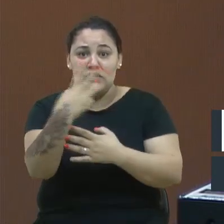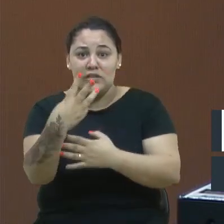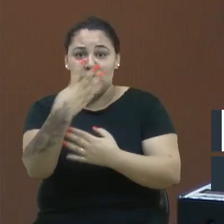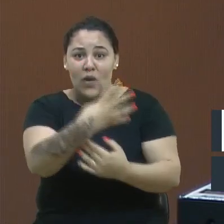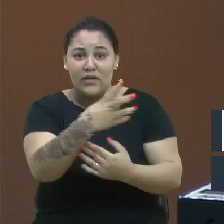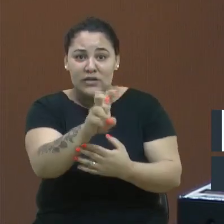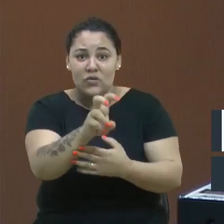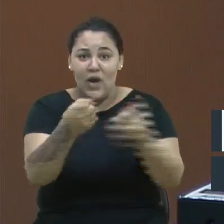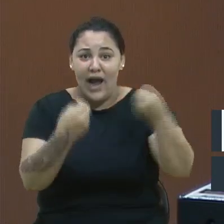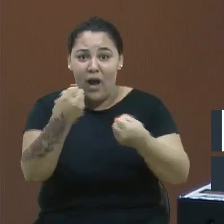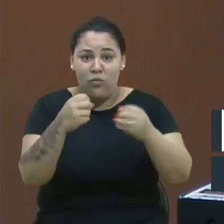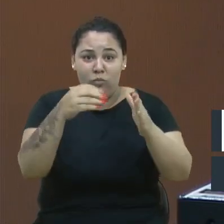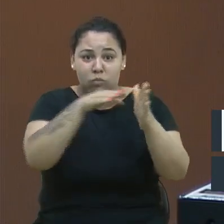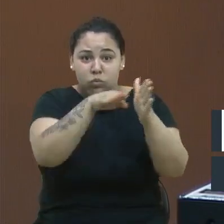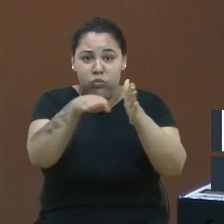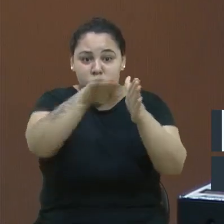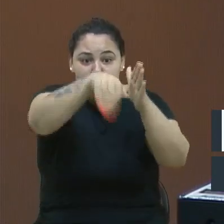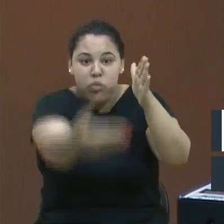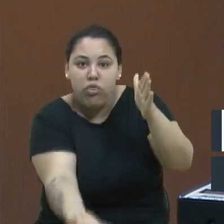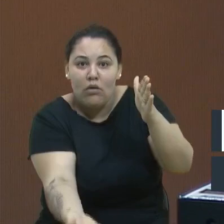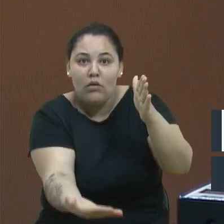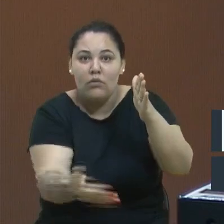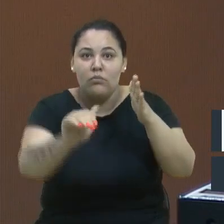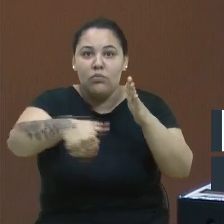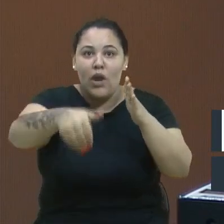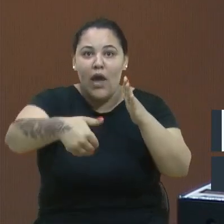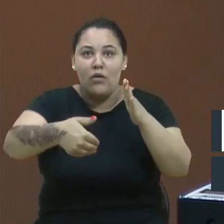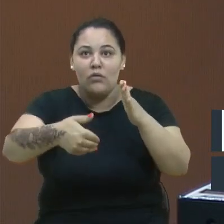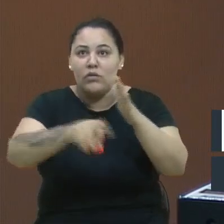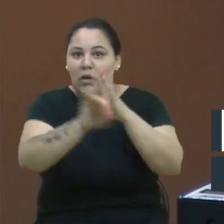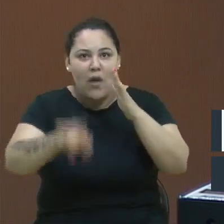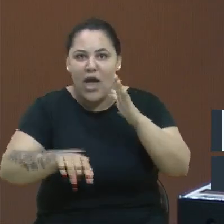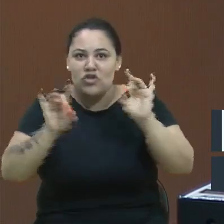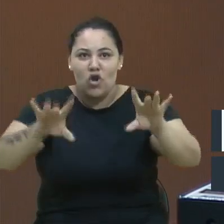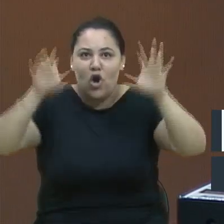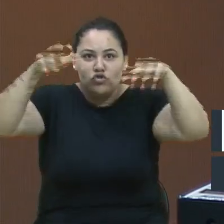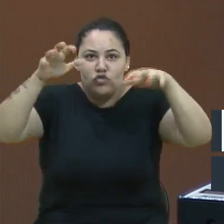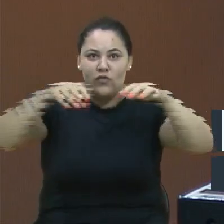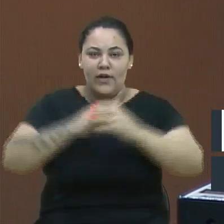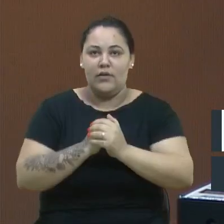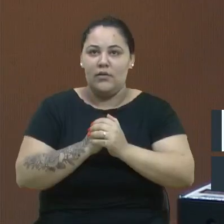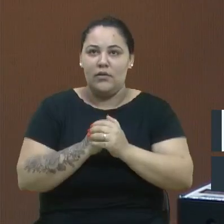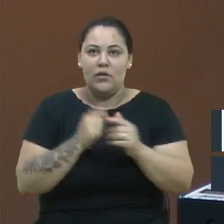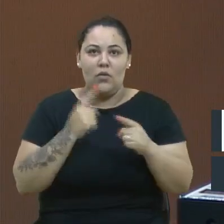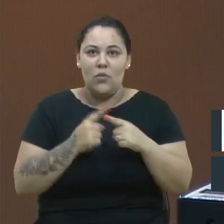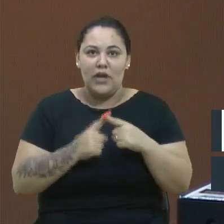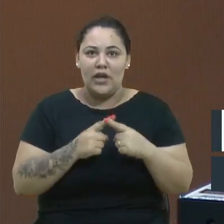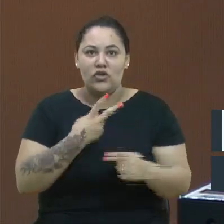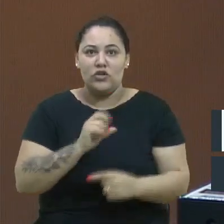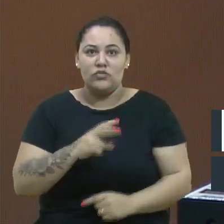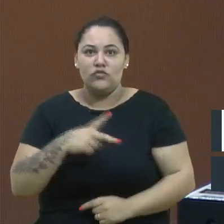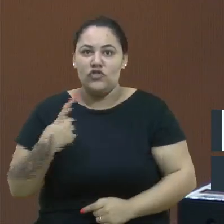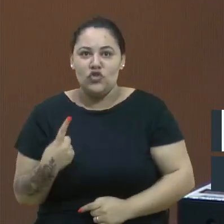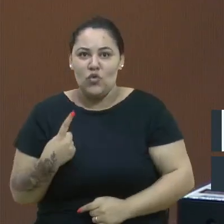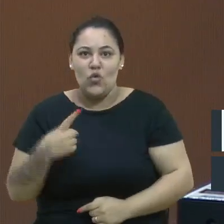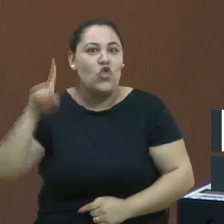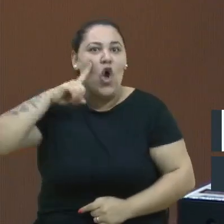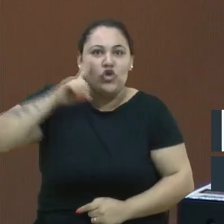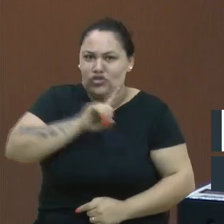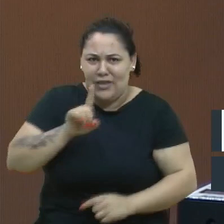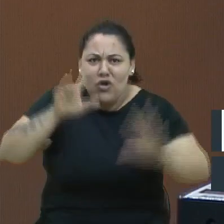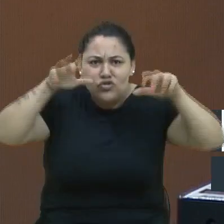buraco. Simplesmente. E não é só por causa da chuva, porque não chove desde 2021 todo santo dia e